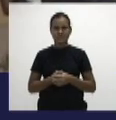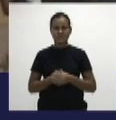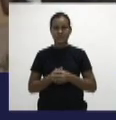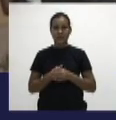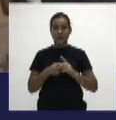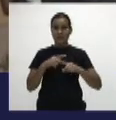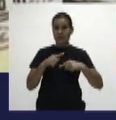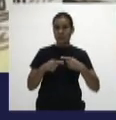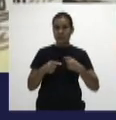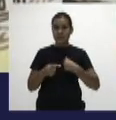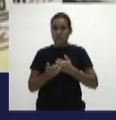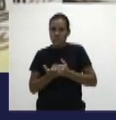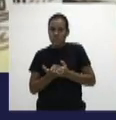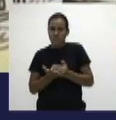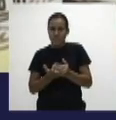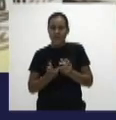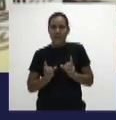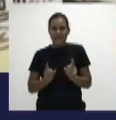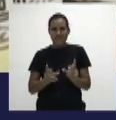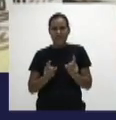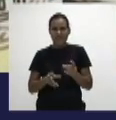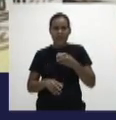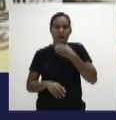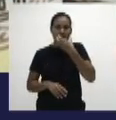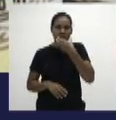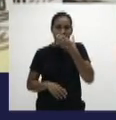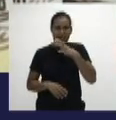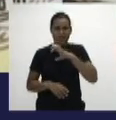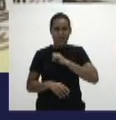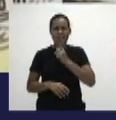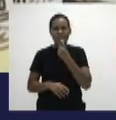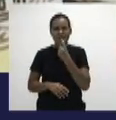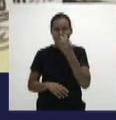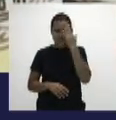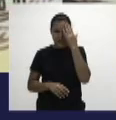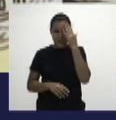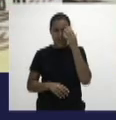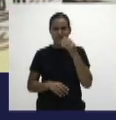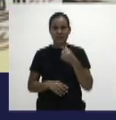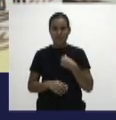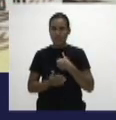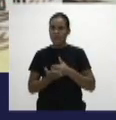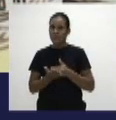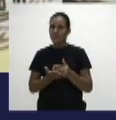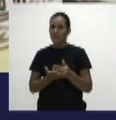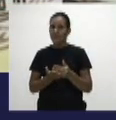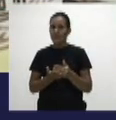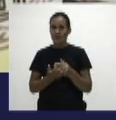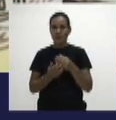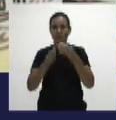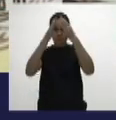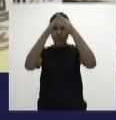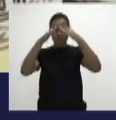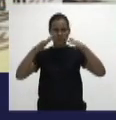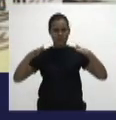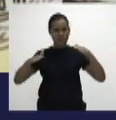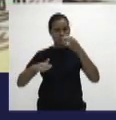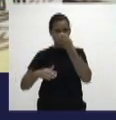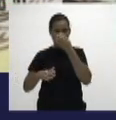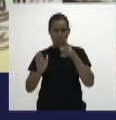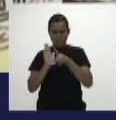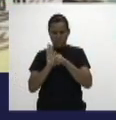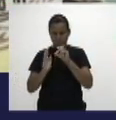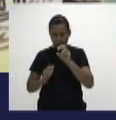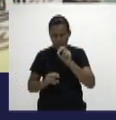queria saber tudo isso e comecei a vender maçã do amor e pirulito dentro do circo para poder conhecer esse cir esse circo que você